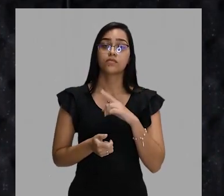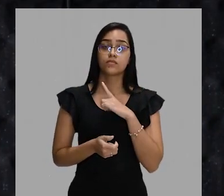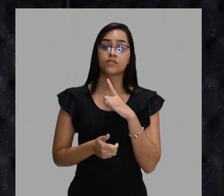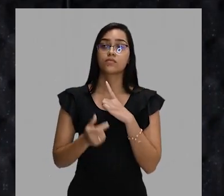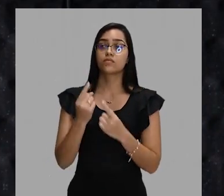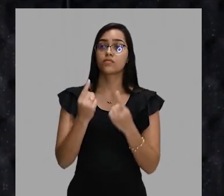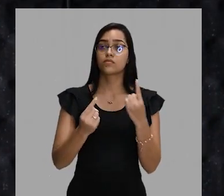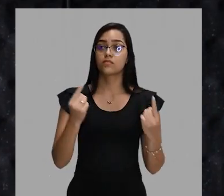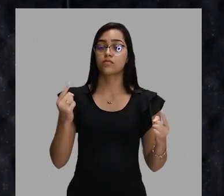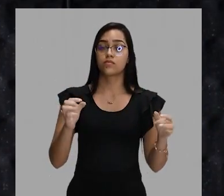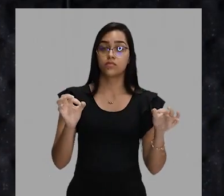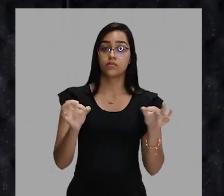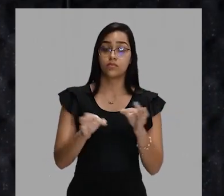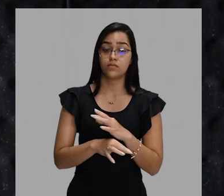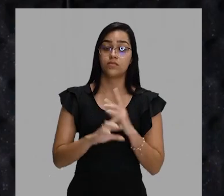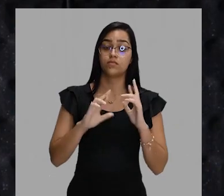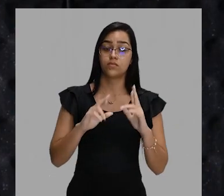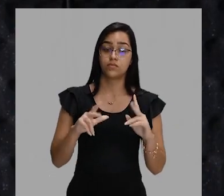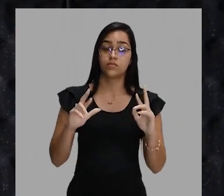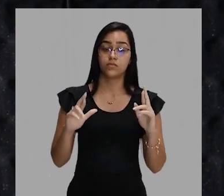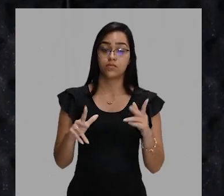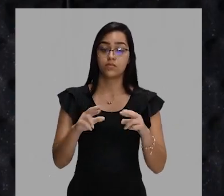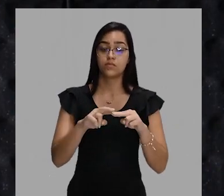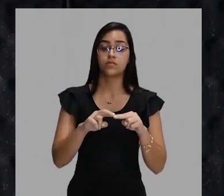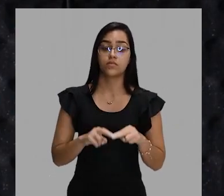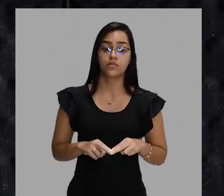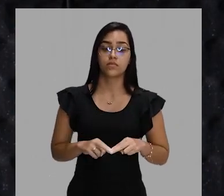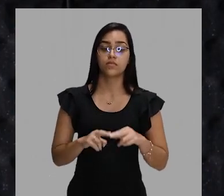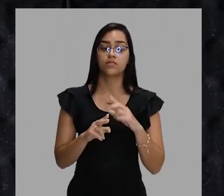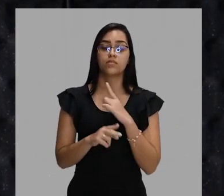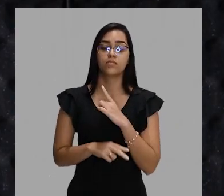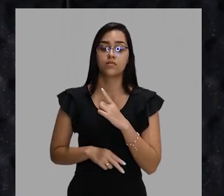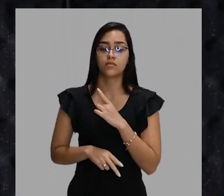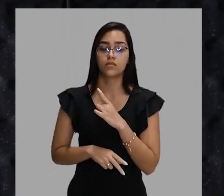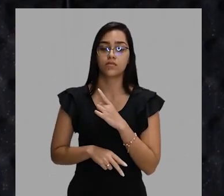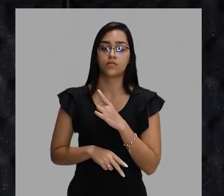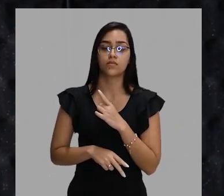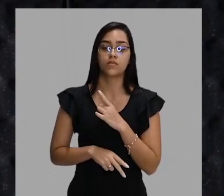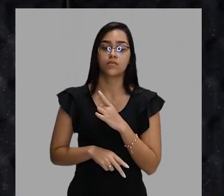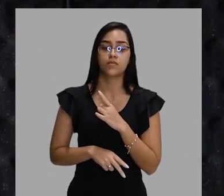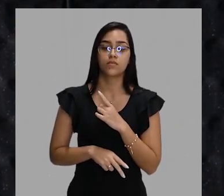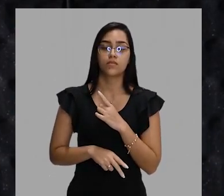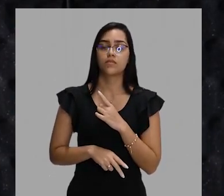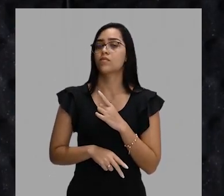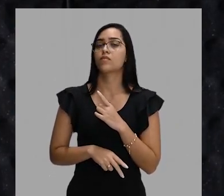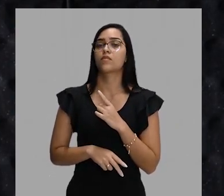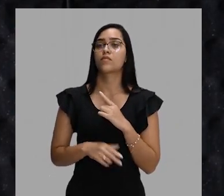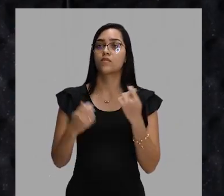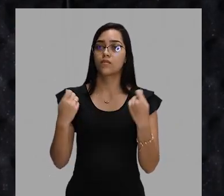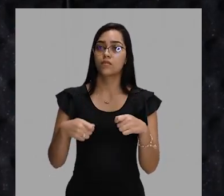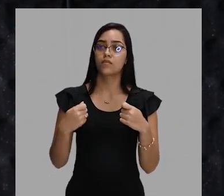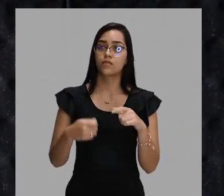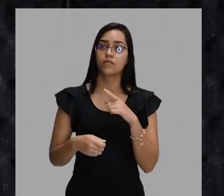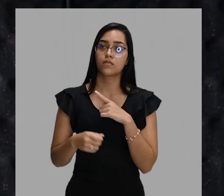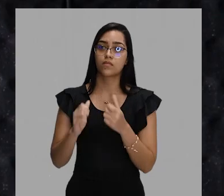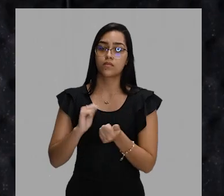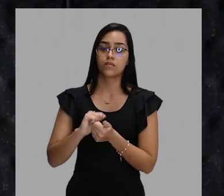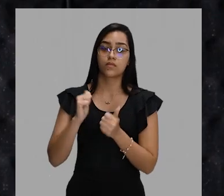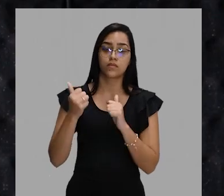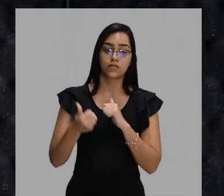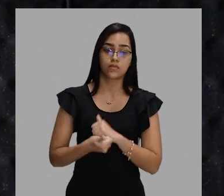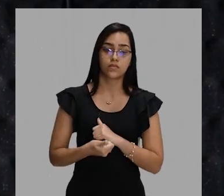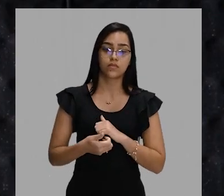indivíduo terminou se diferenciando por causa justamente da necessidade que eles tinham de se